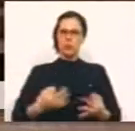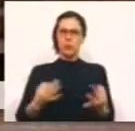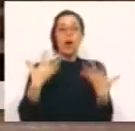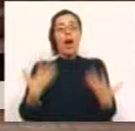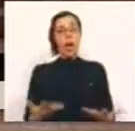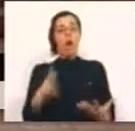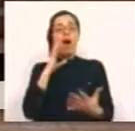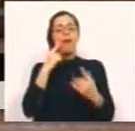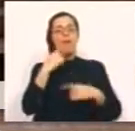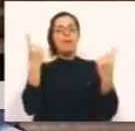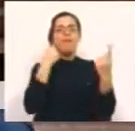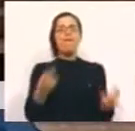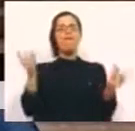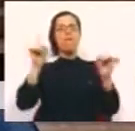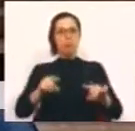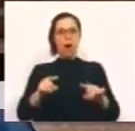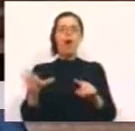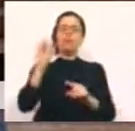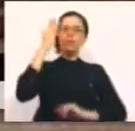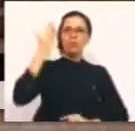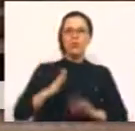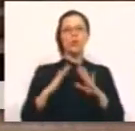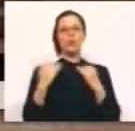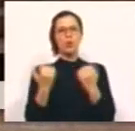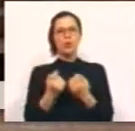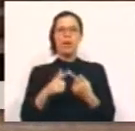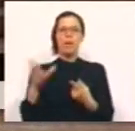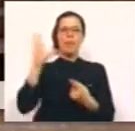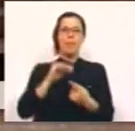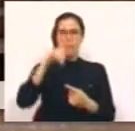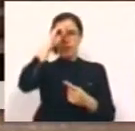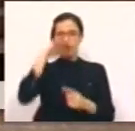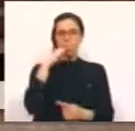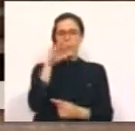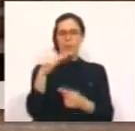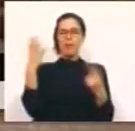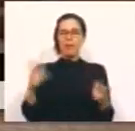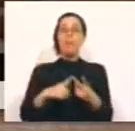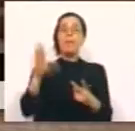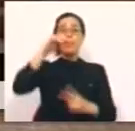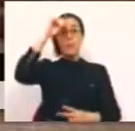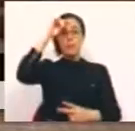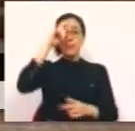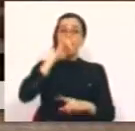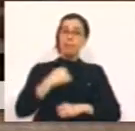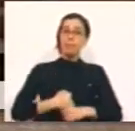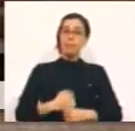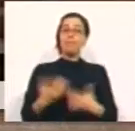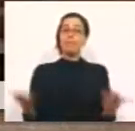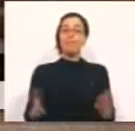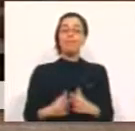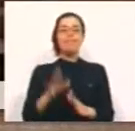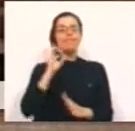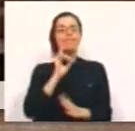procura agora trazer de volta, com mais justiça social, com mais respeito pelas famílias e com mais respeito por quem trabalha.